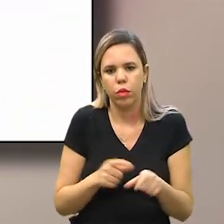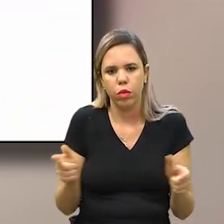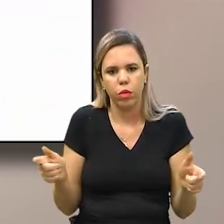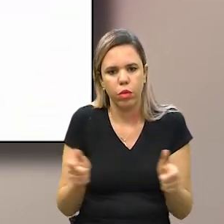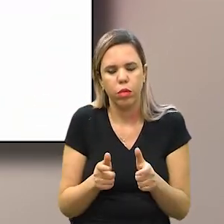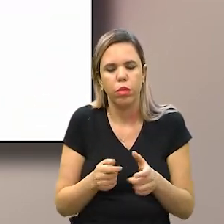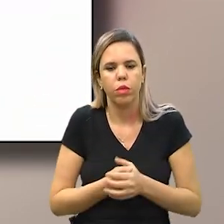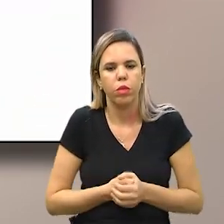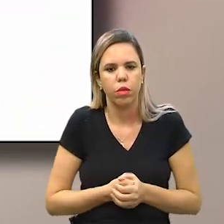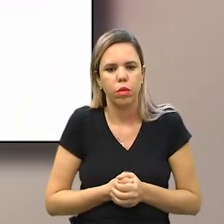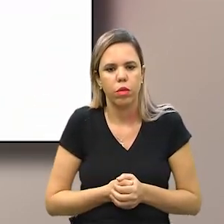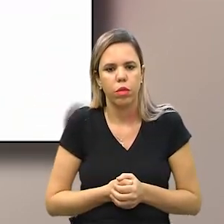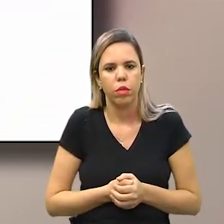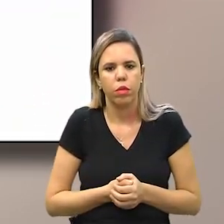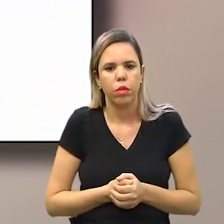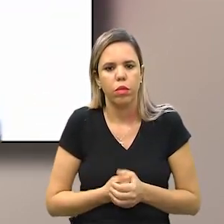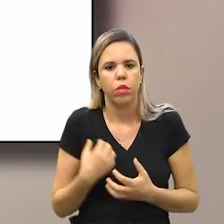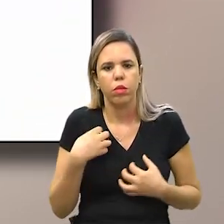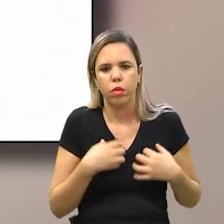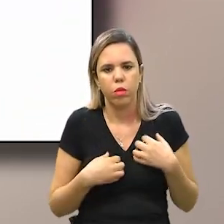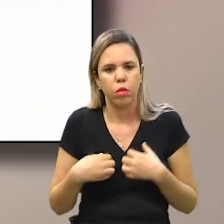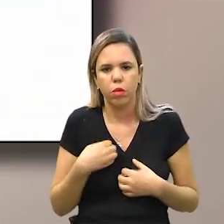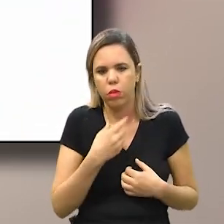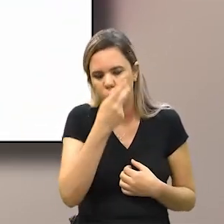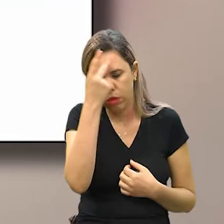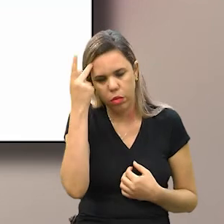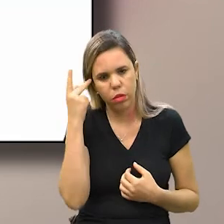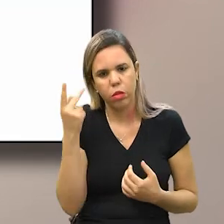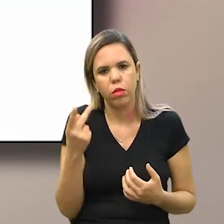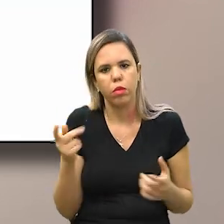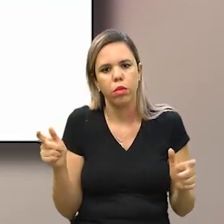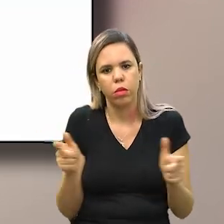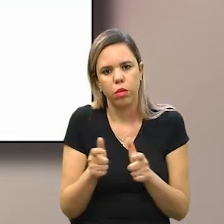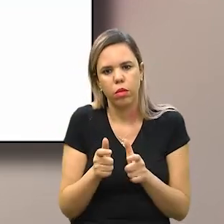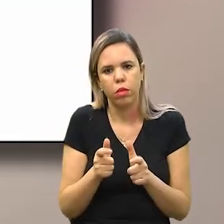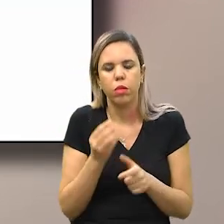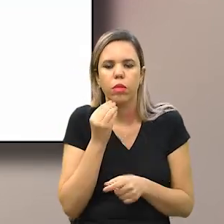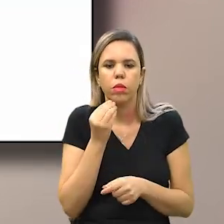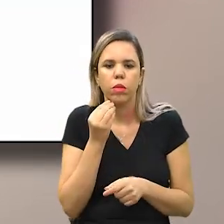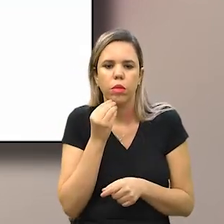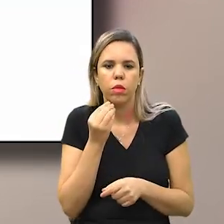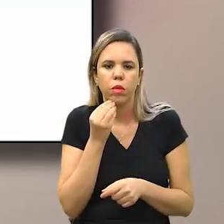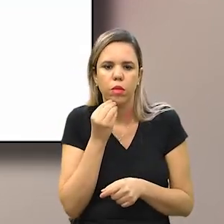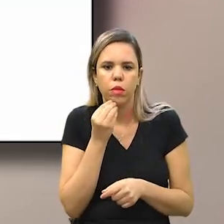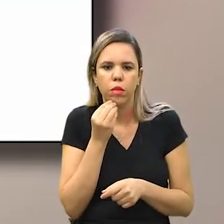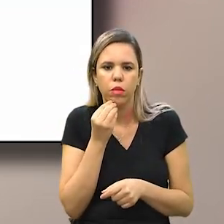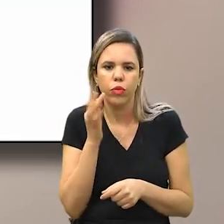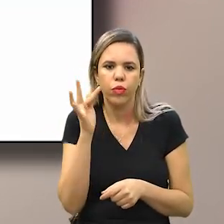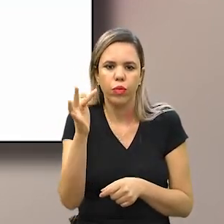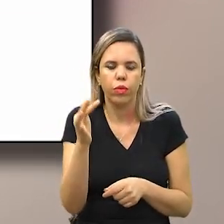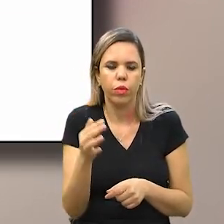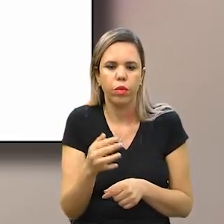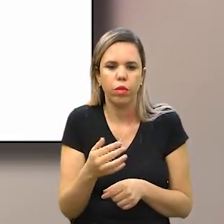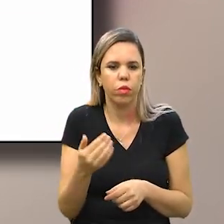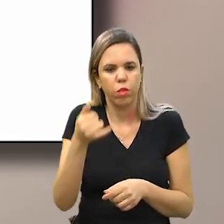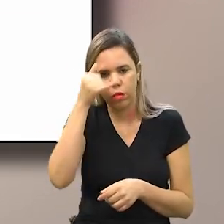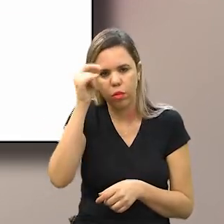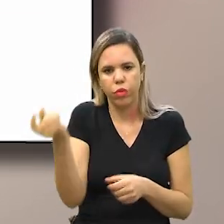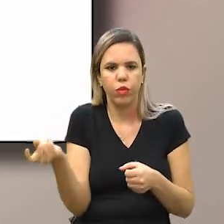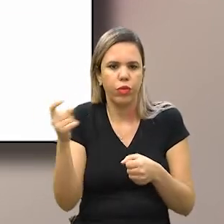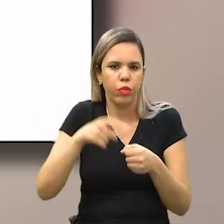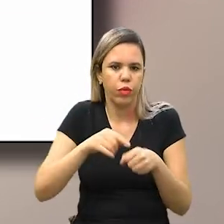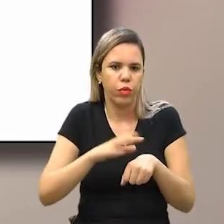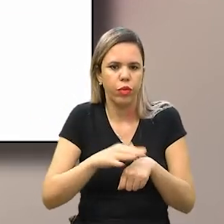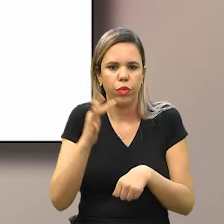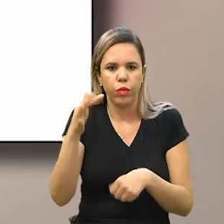menos tempo, cause menos desconforto para o indivíduo e diminua a chance de recidiva no futuro. Mas você não impede